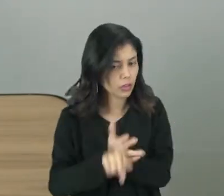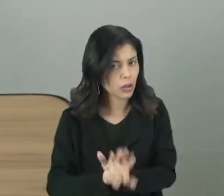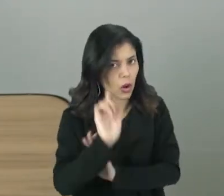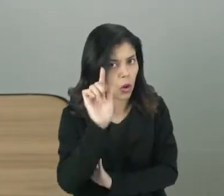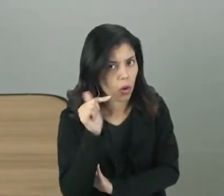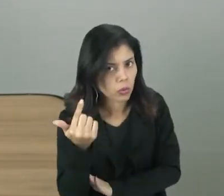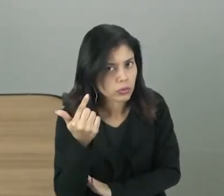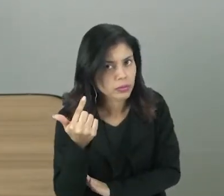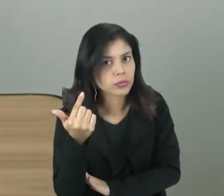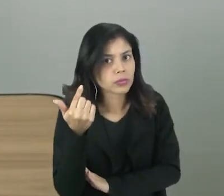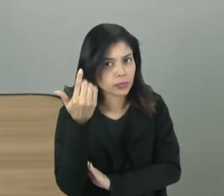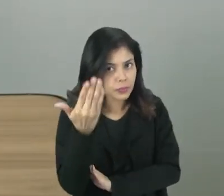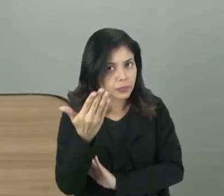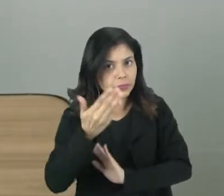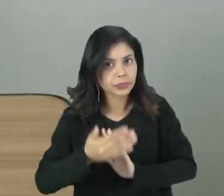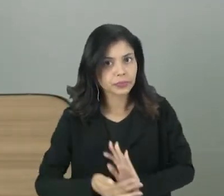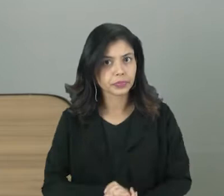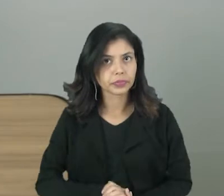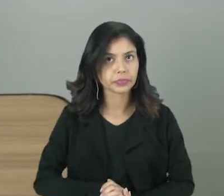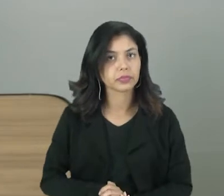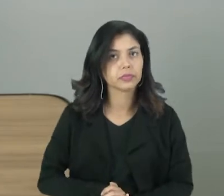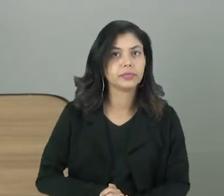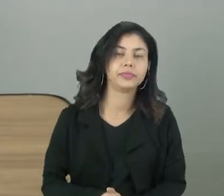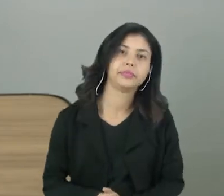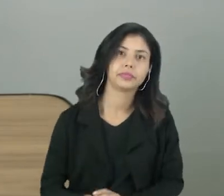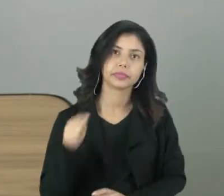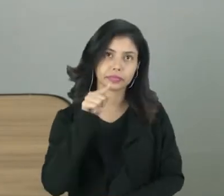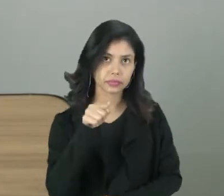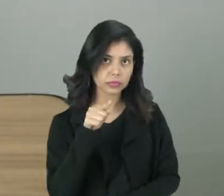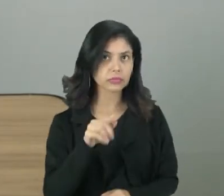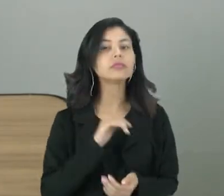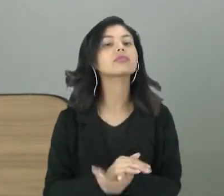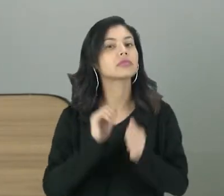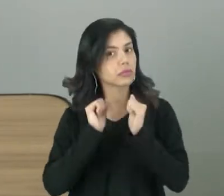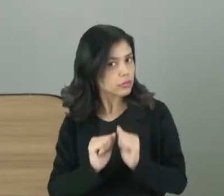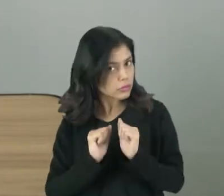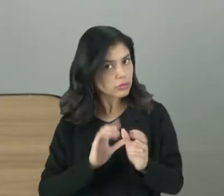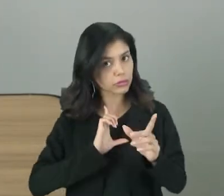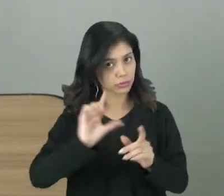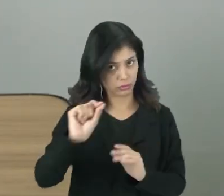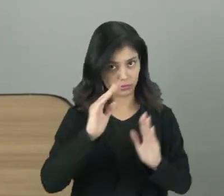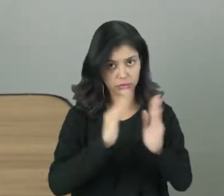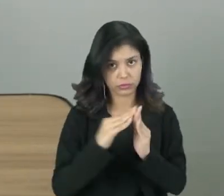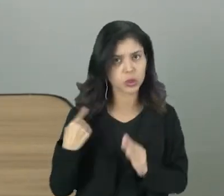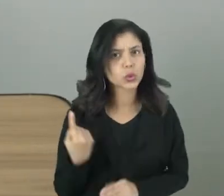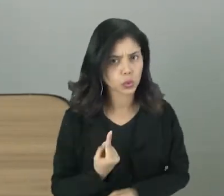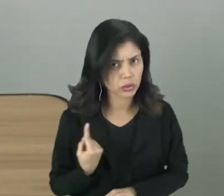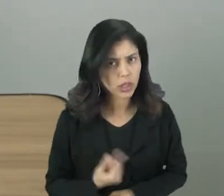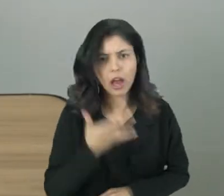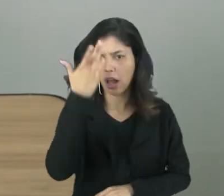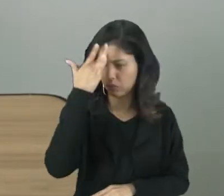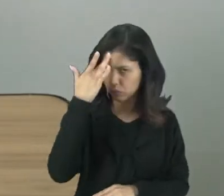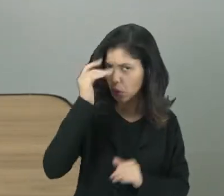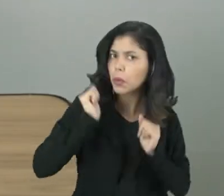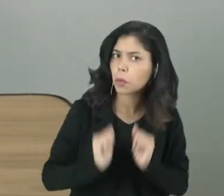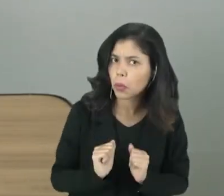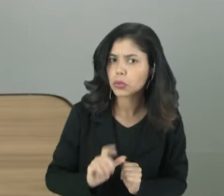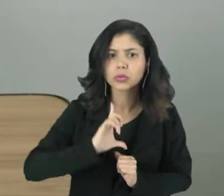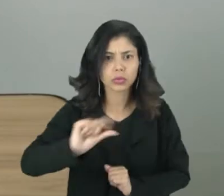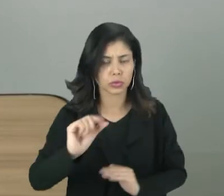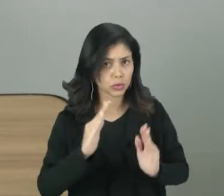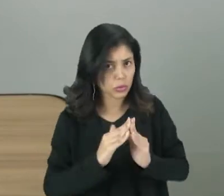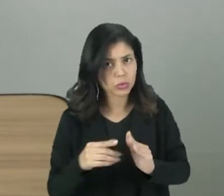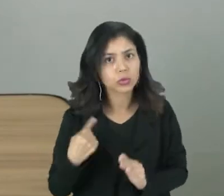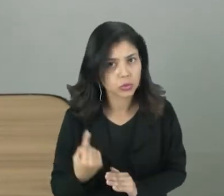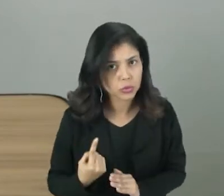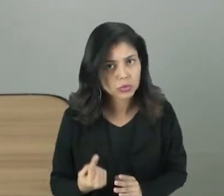outra perguntinha para vocês e vocês podem sair de casa sozinhas vocês acham que podem sair de